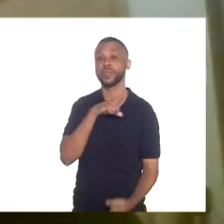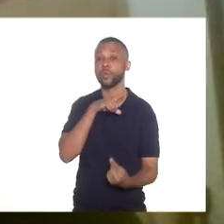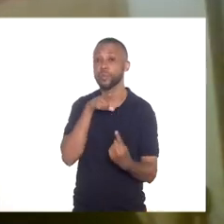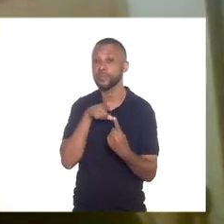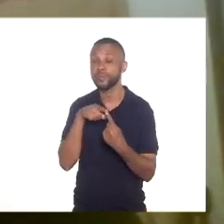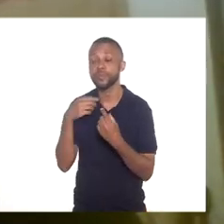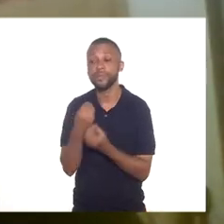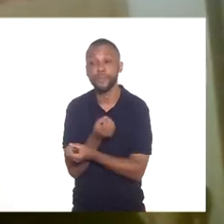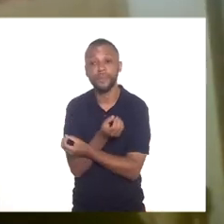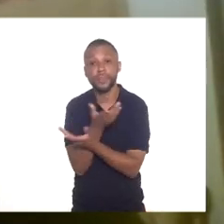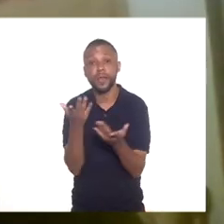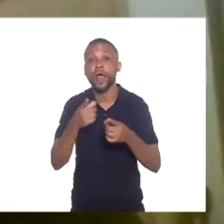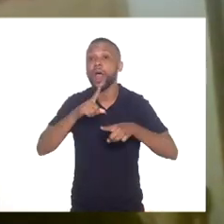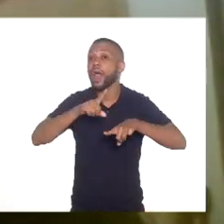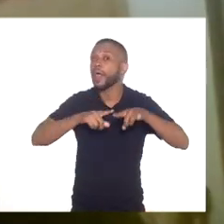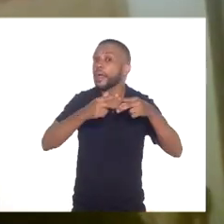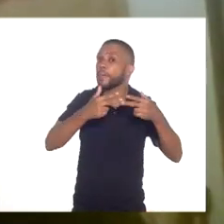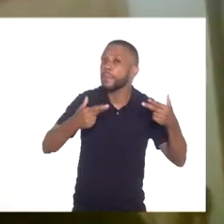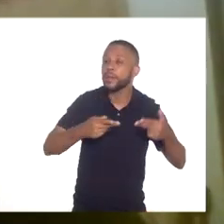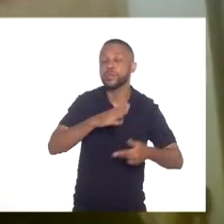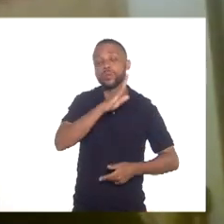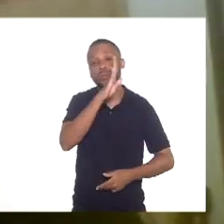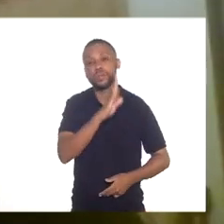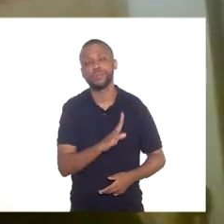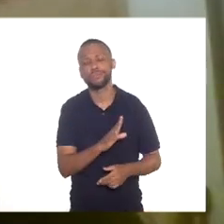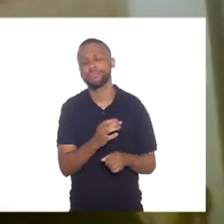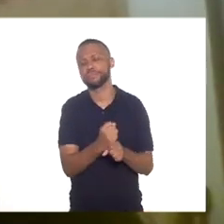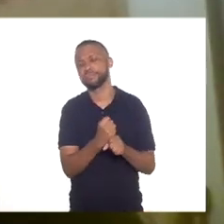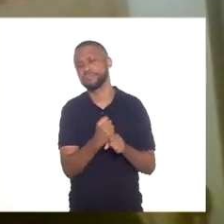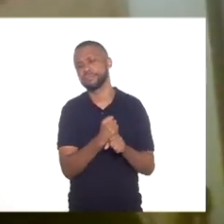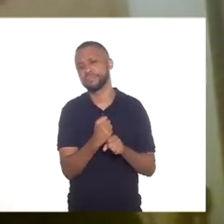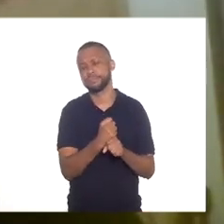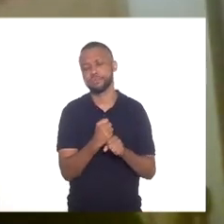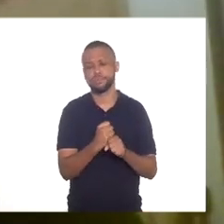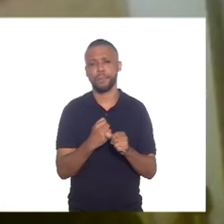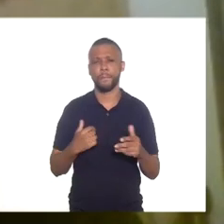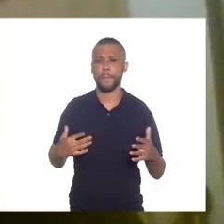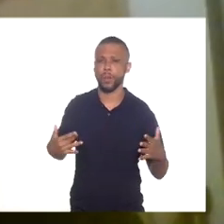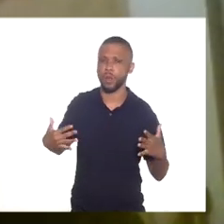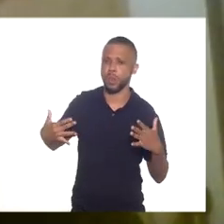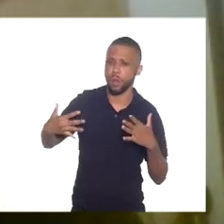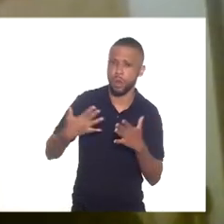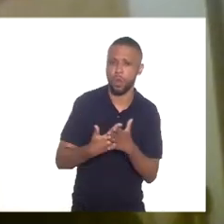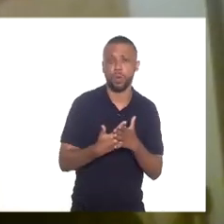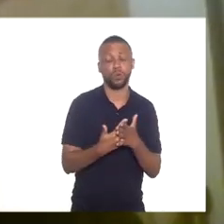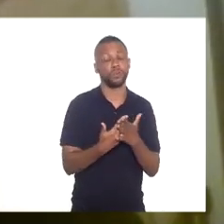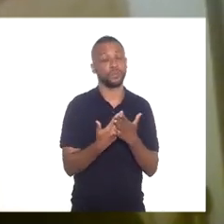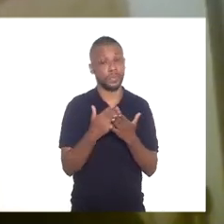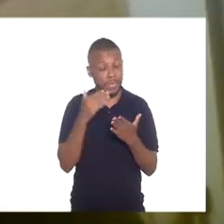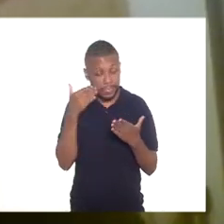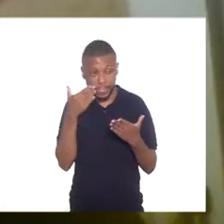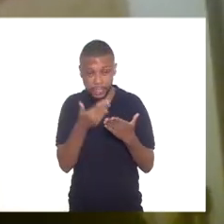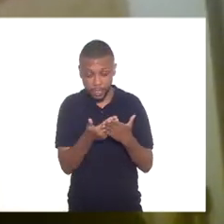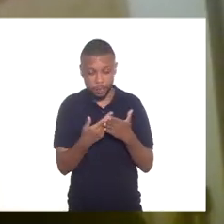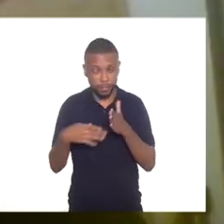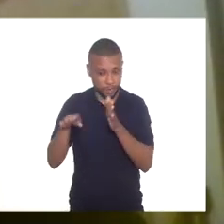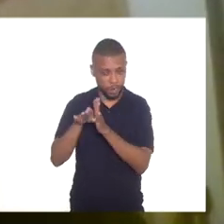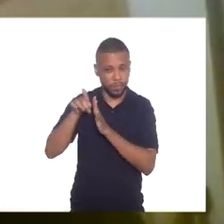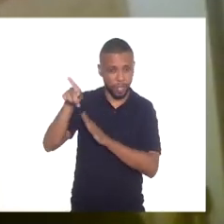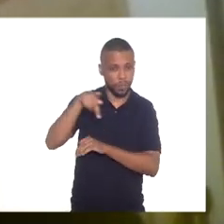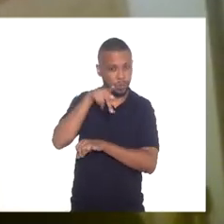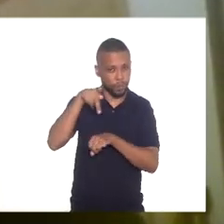equipamentos para o Brasil há décadas. Então, chegando em Singapura, o que lá eles nos disseram, né,